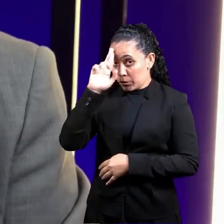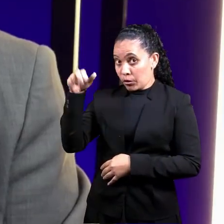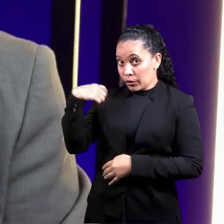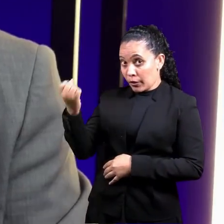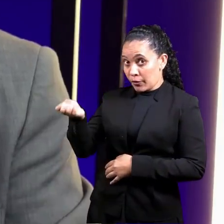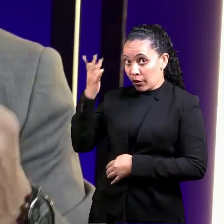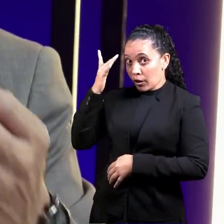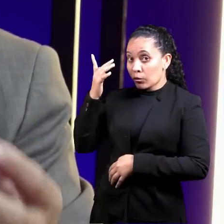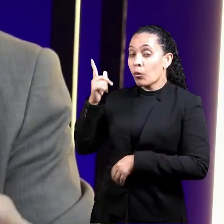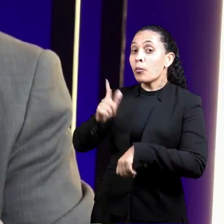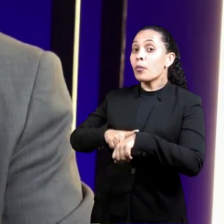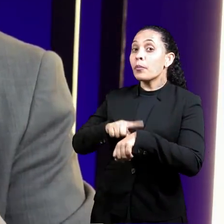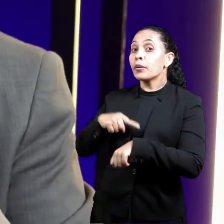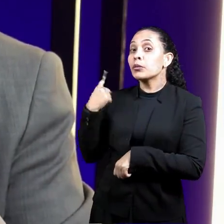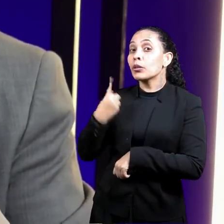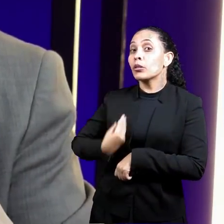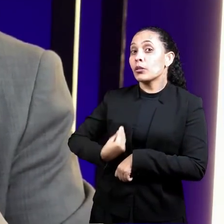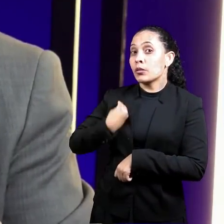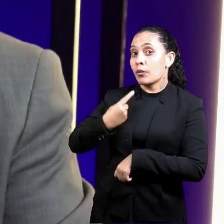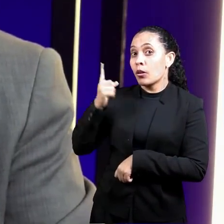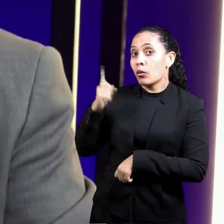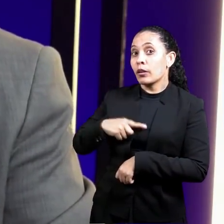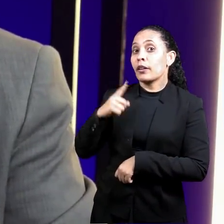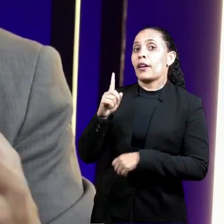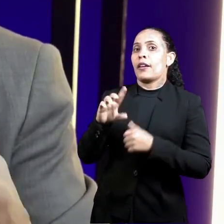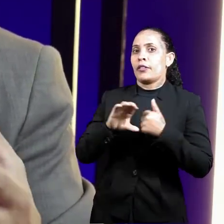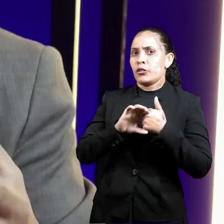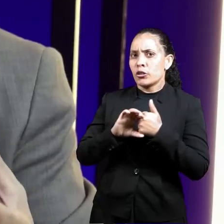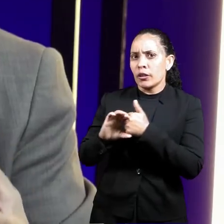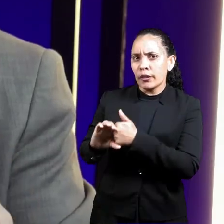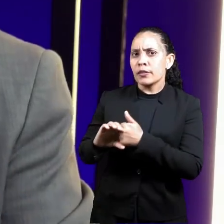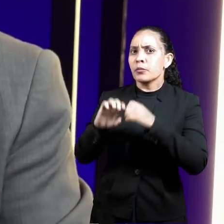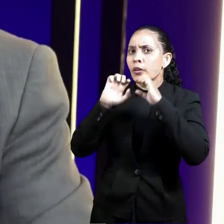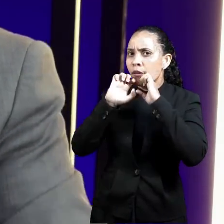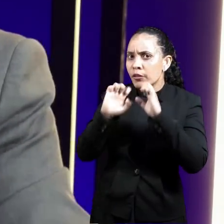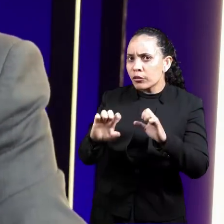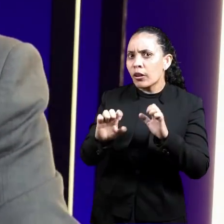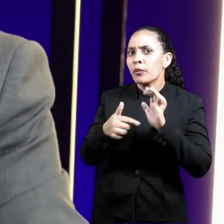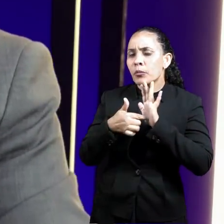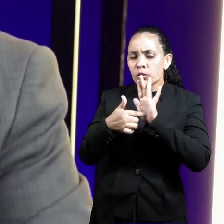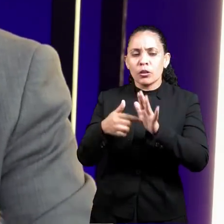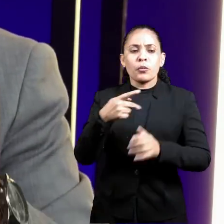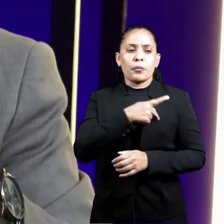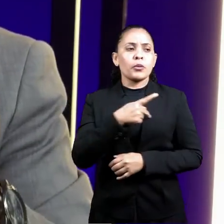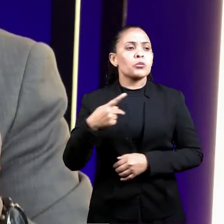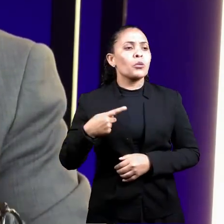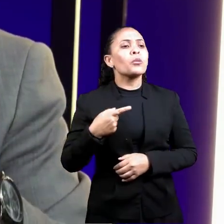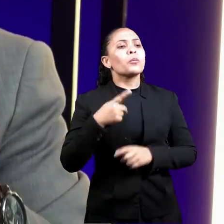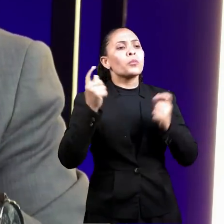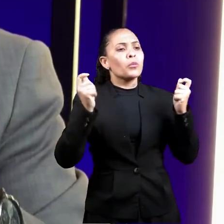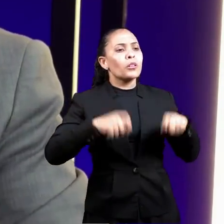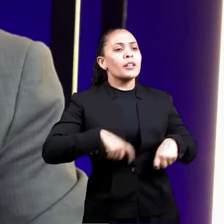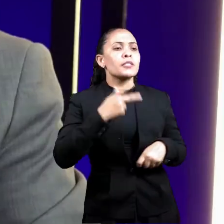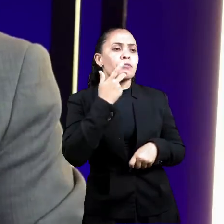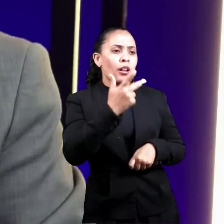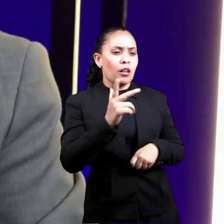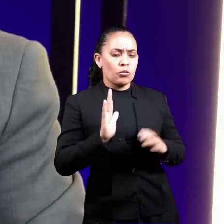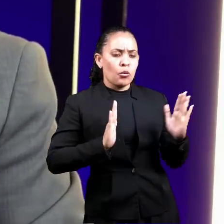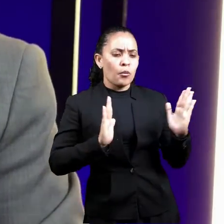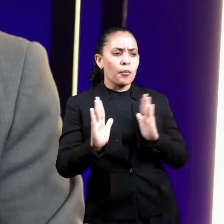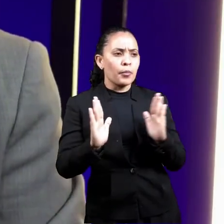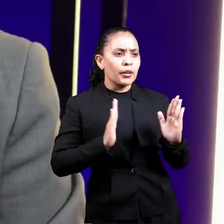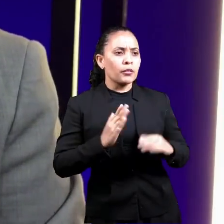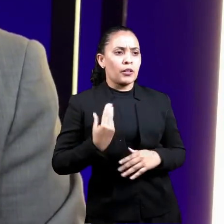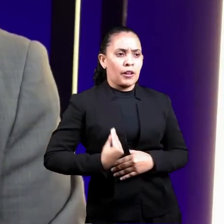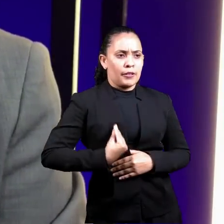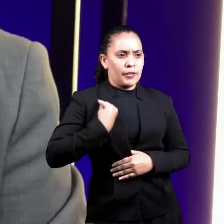vivendo, sobre o que é cristianismo e evangelho. Eu gostaria que o pastor até fizesse aqui um paralelo sobre esse momento na